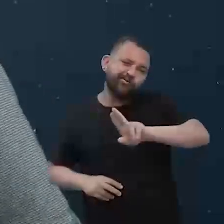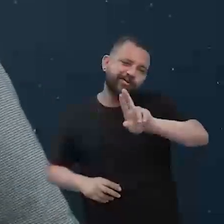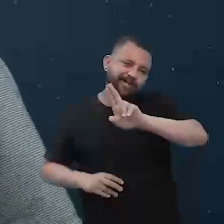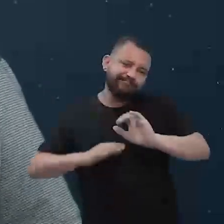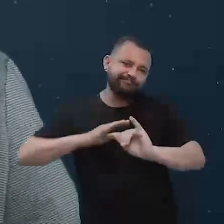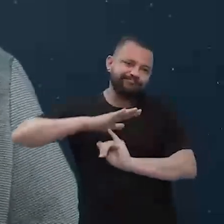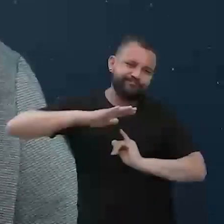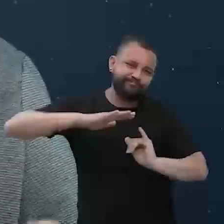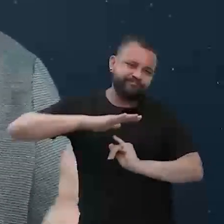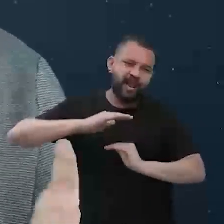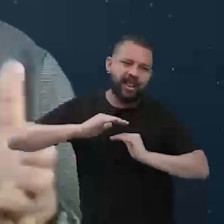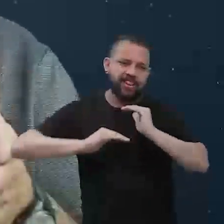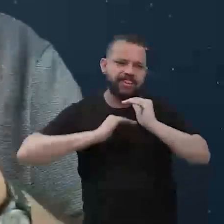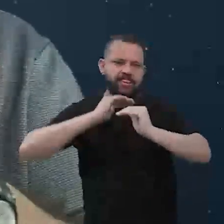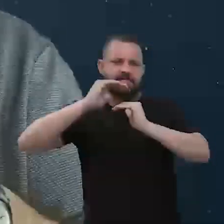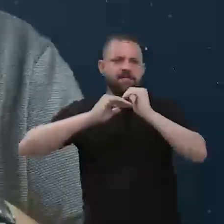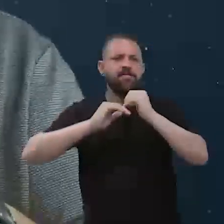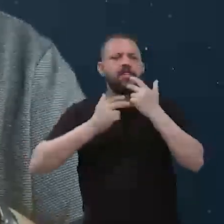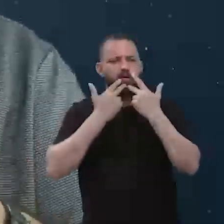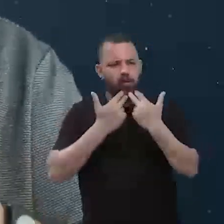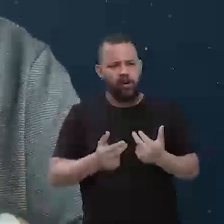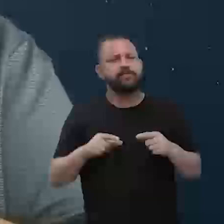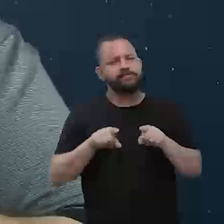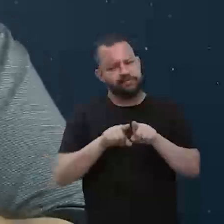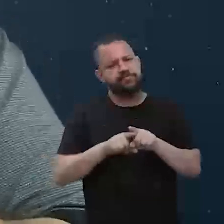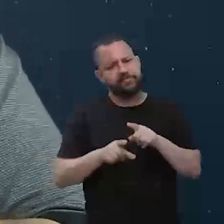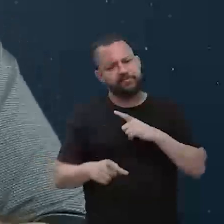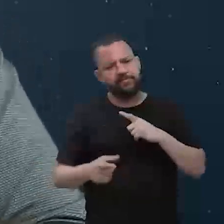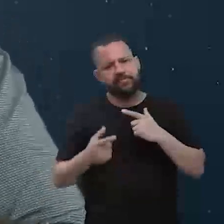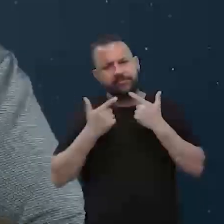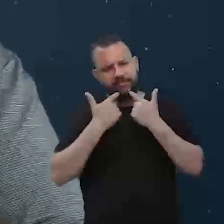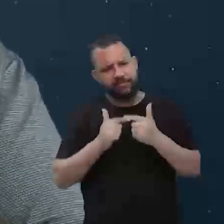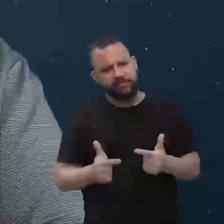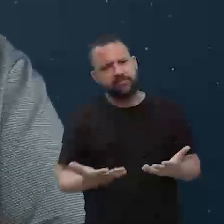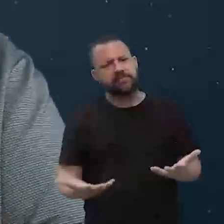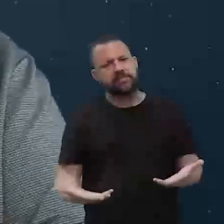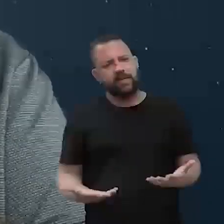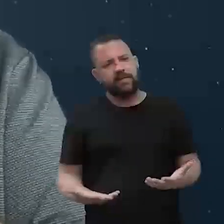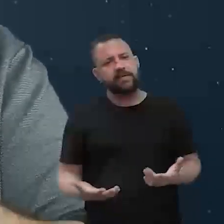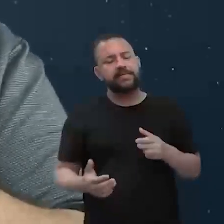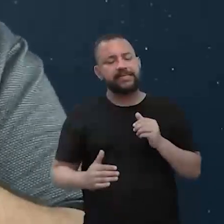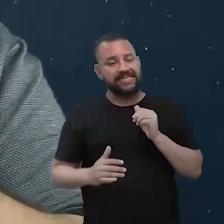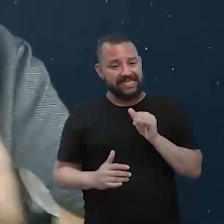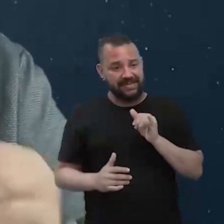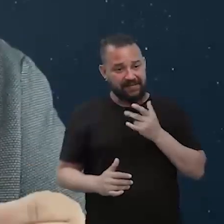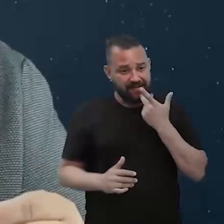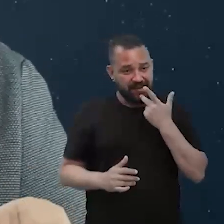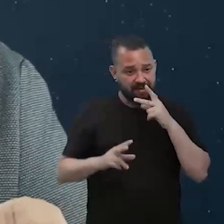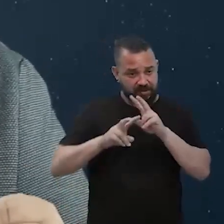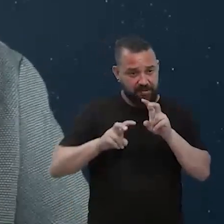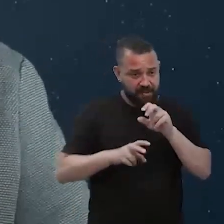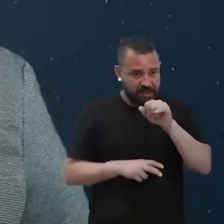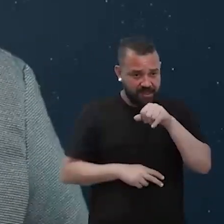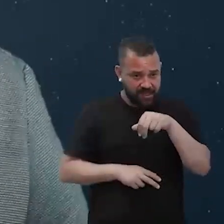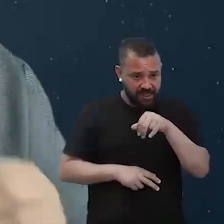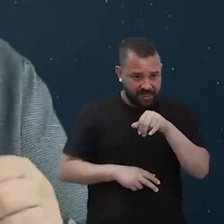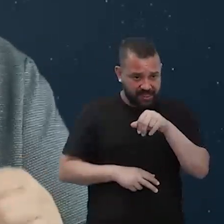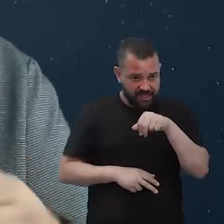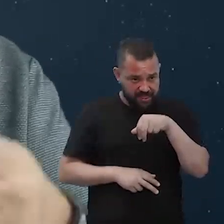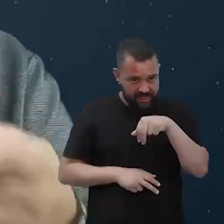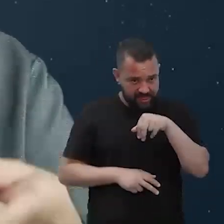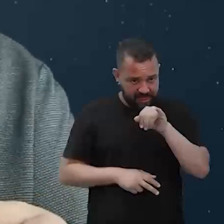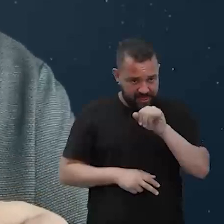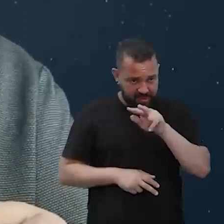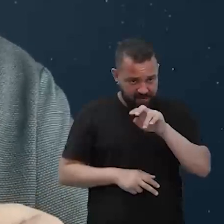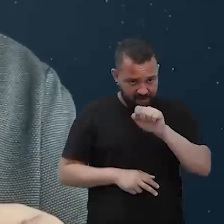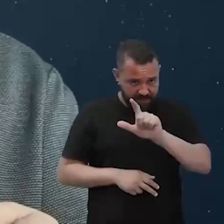linguagem, professor? Sim. Então fica atento, porque quando se fala em nível de linguagem, não é só o comando da questão. Dentro dos textos,